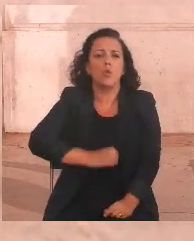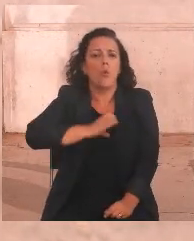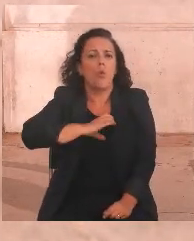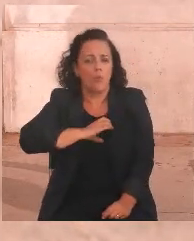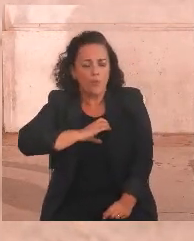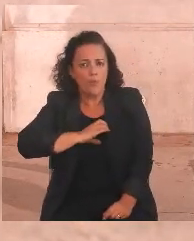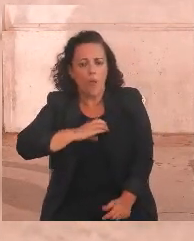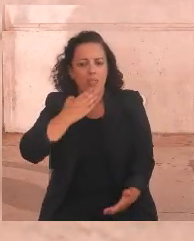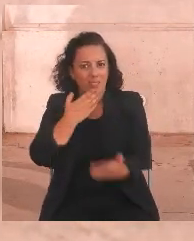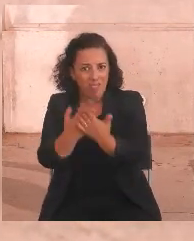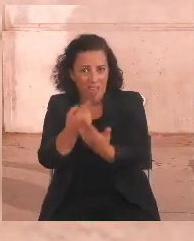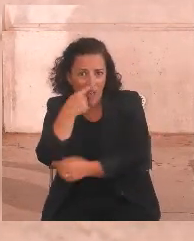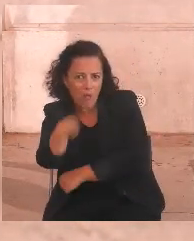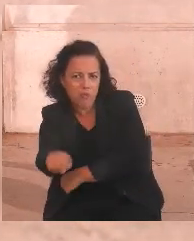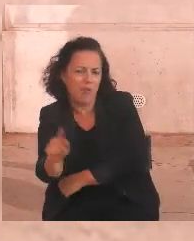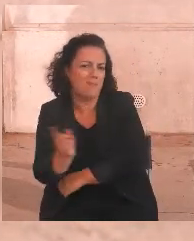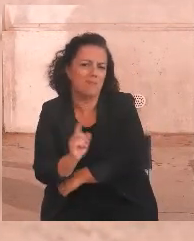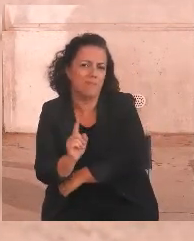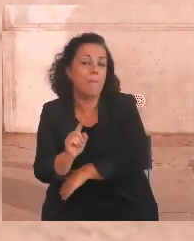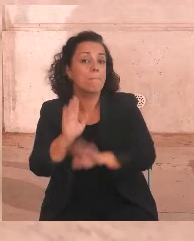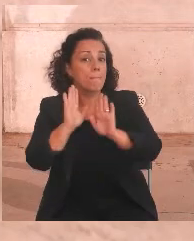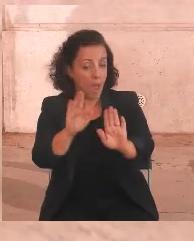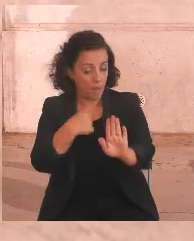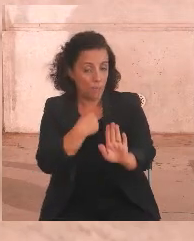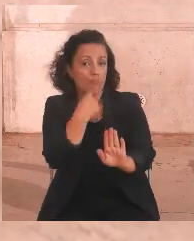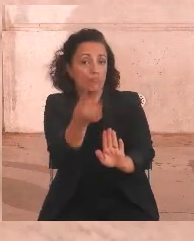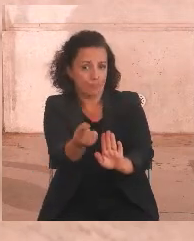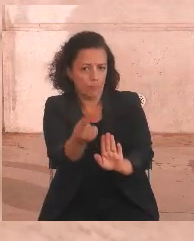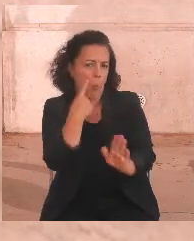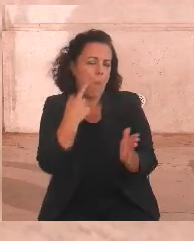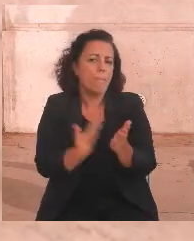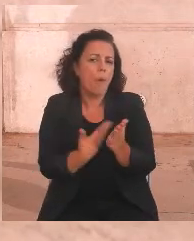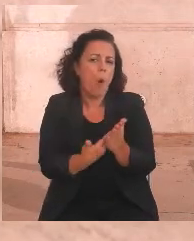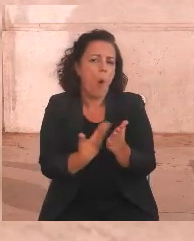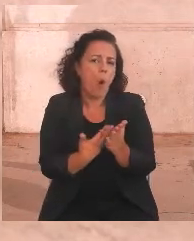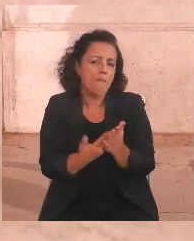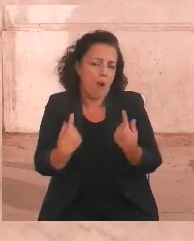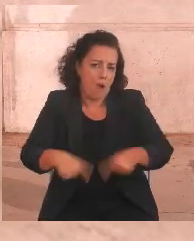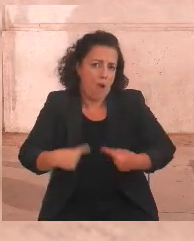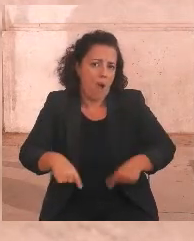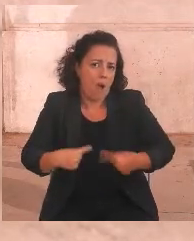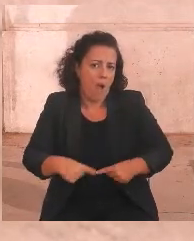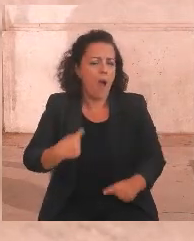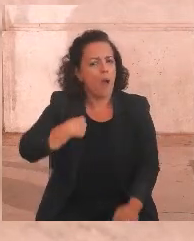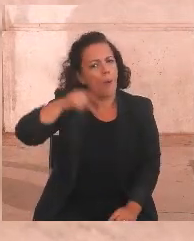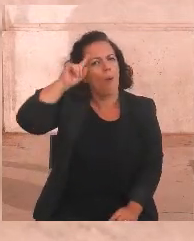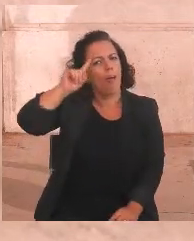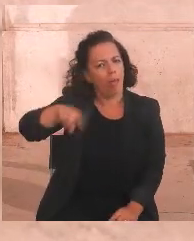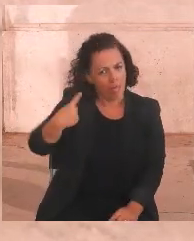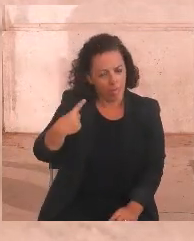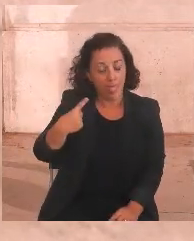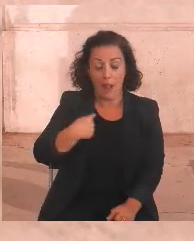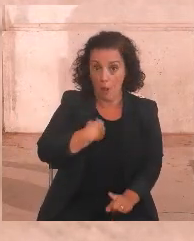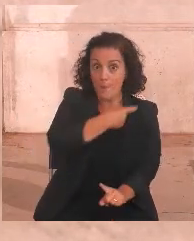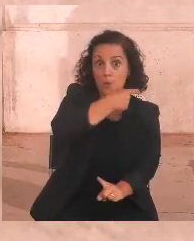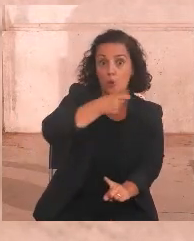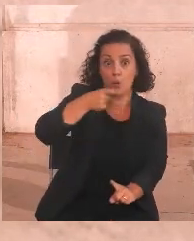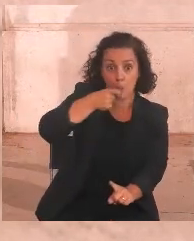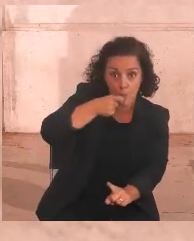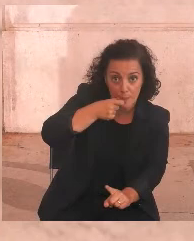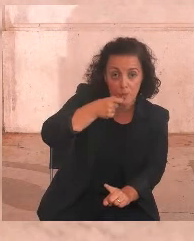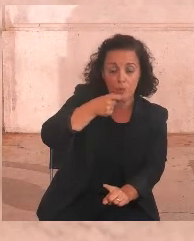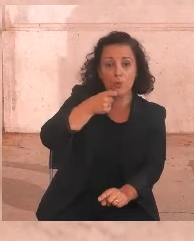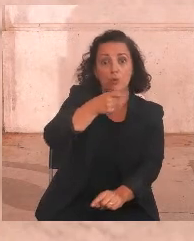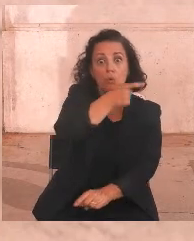uma coisa que vos digo. Há uma coisa que tenho provas dadas. É que sei fazer compromissos onde